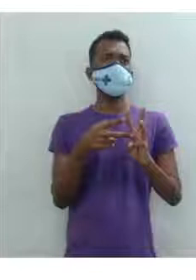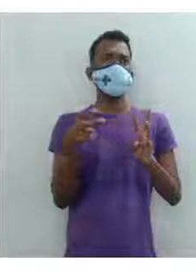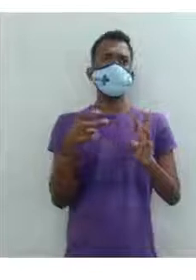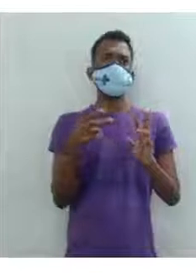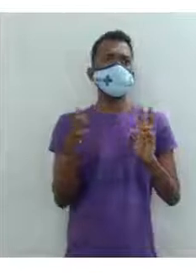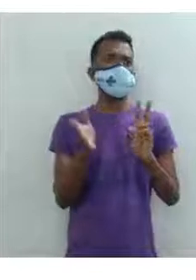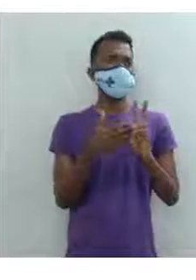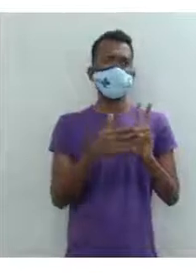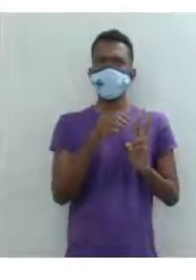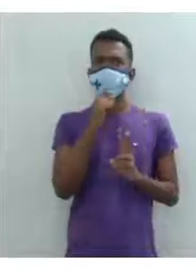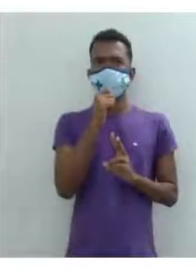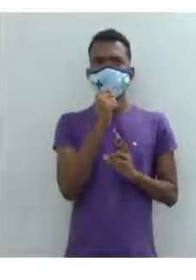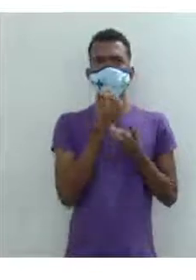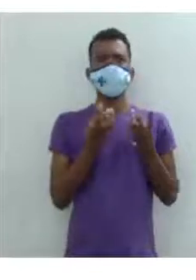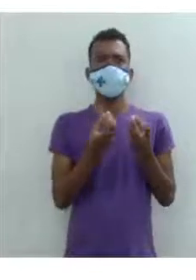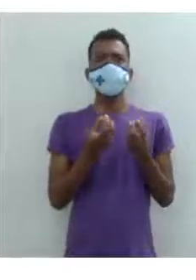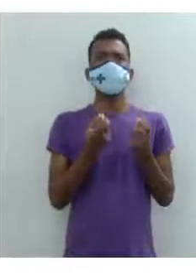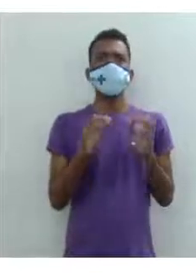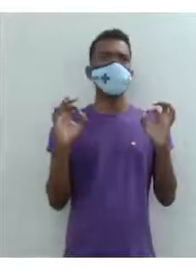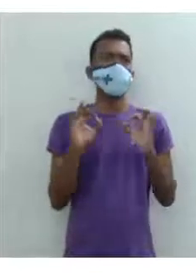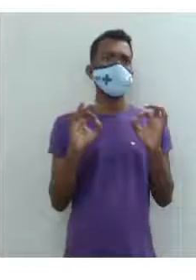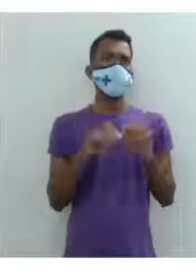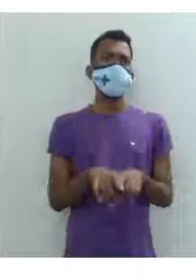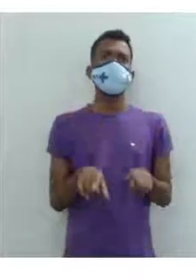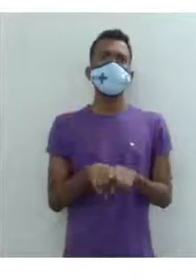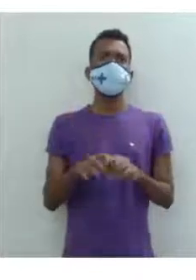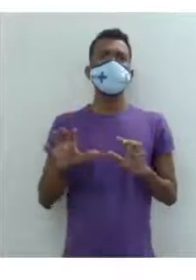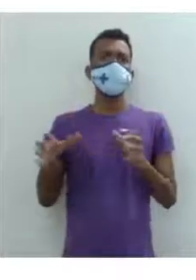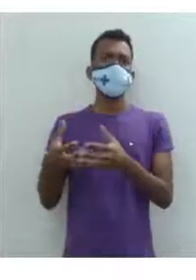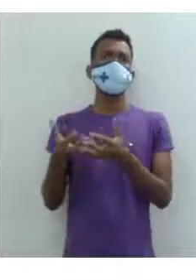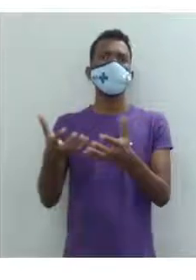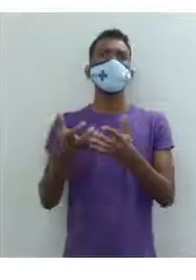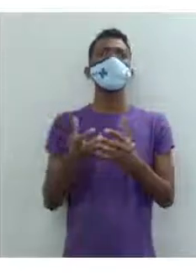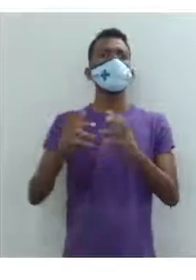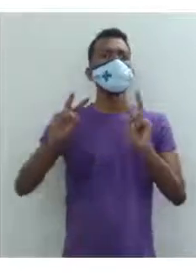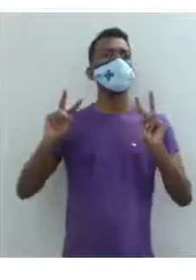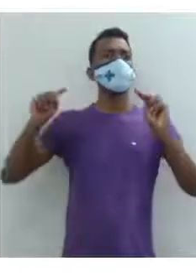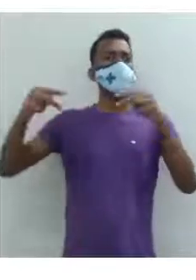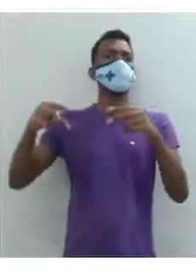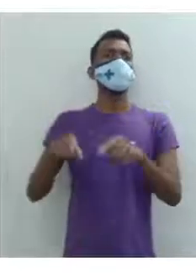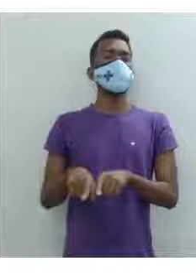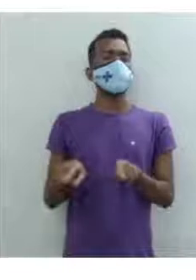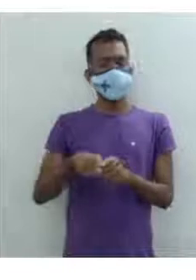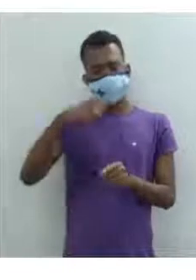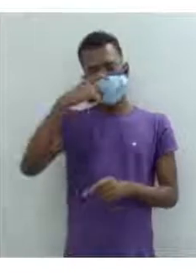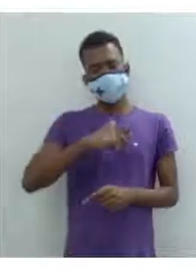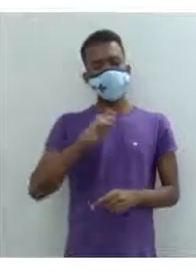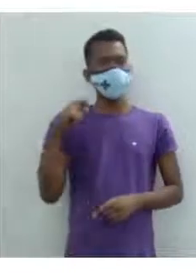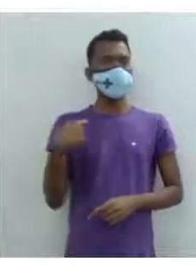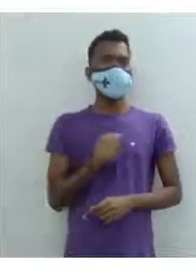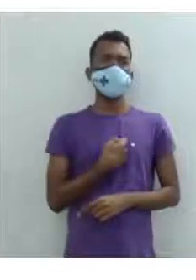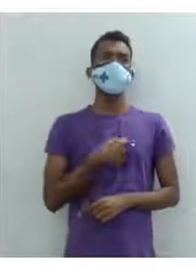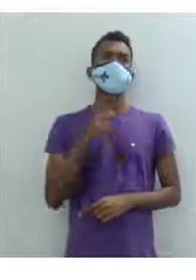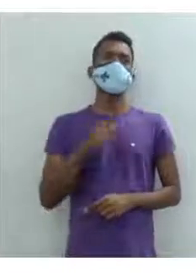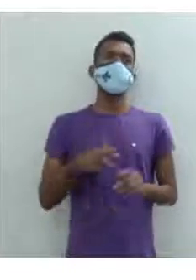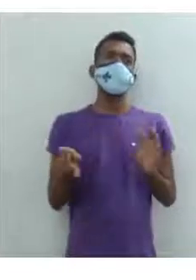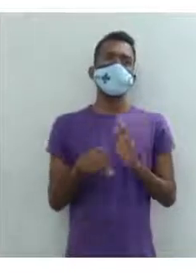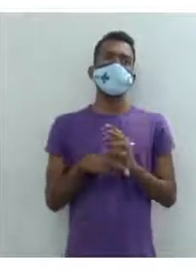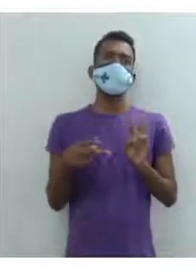né? Além de existirem grupos que estão requerendo reconhecimento de sua